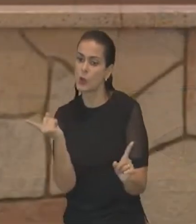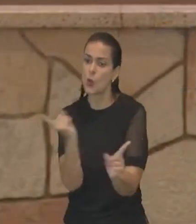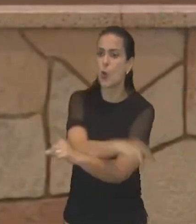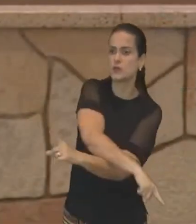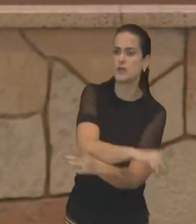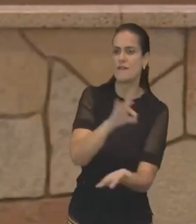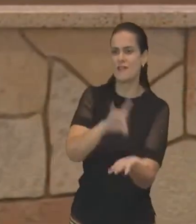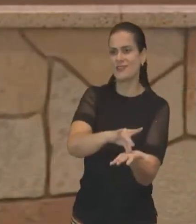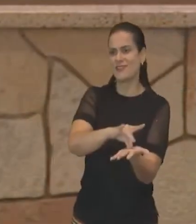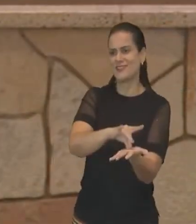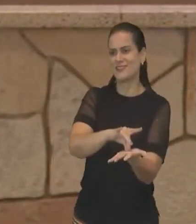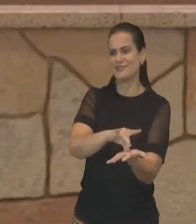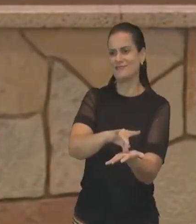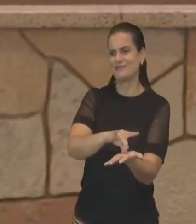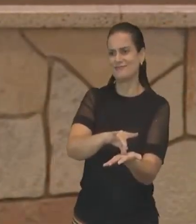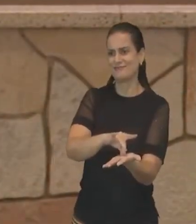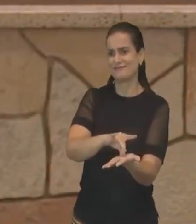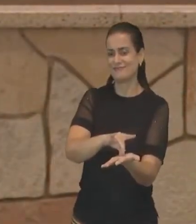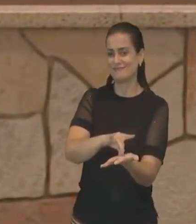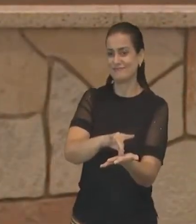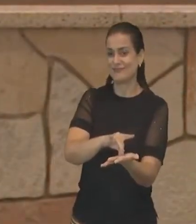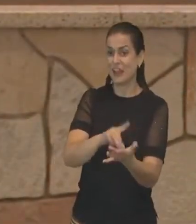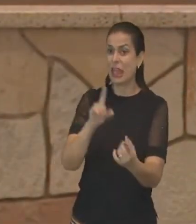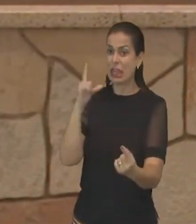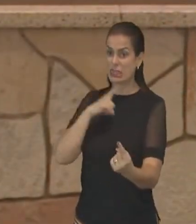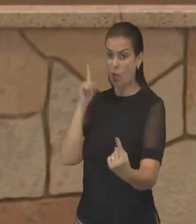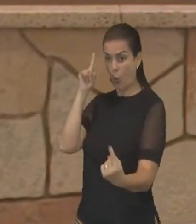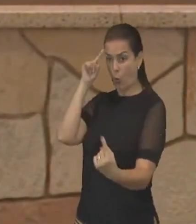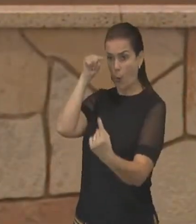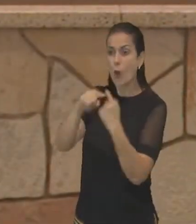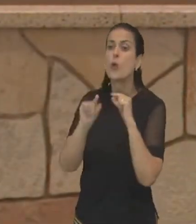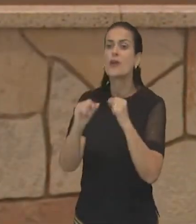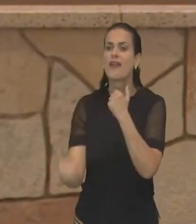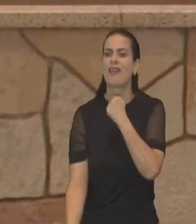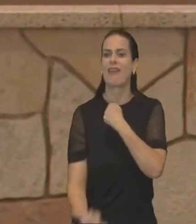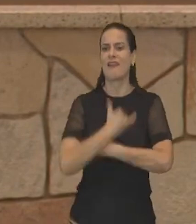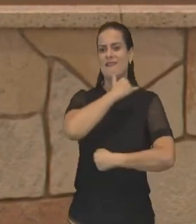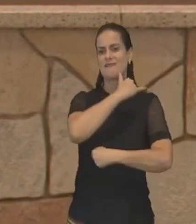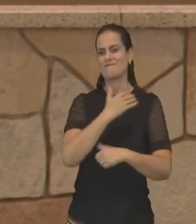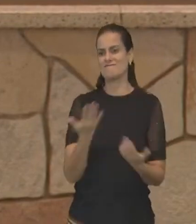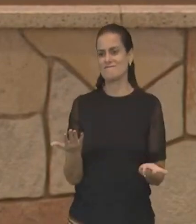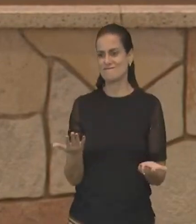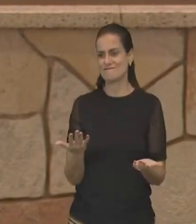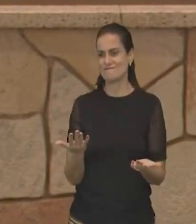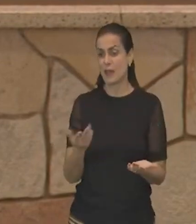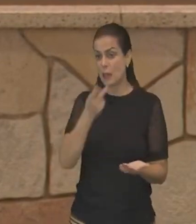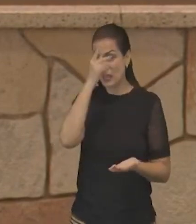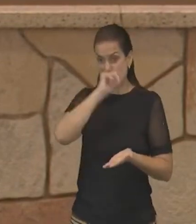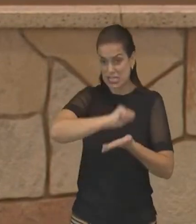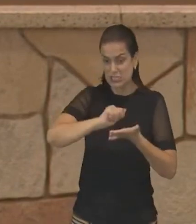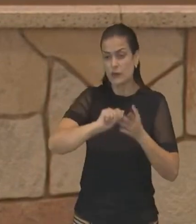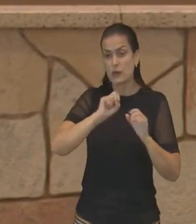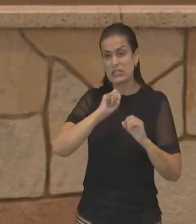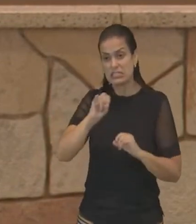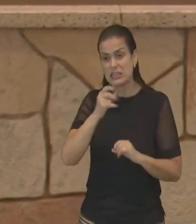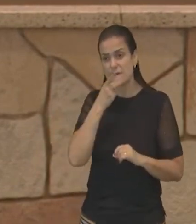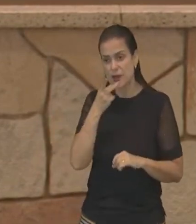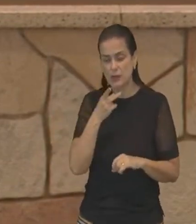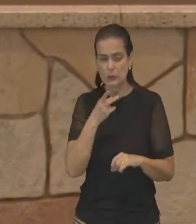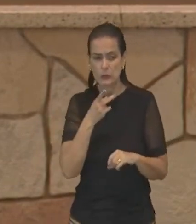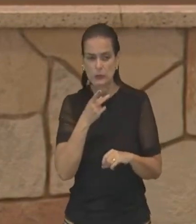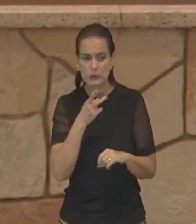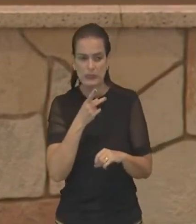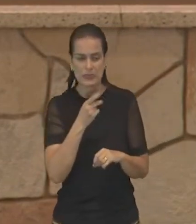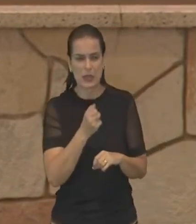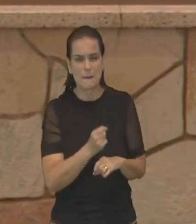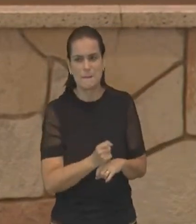fatos, feita com a intenção de enganar. Aí alguém escreveu o seguinte: se digo a alguém que é